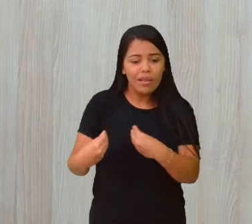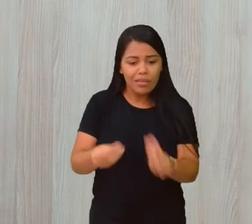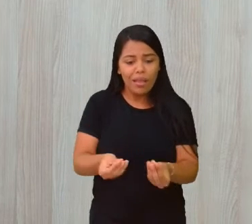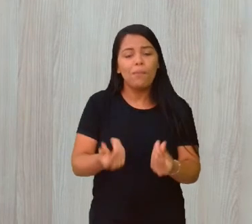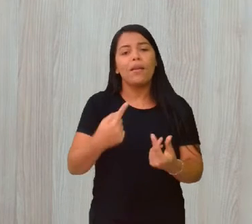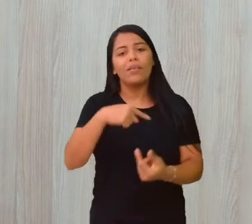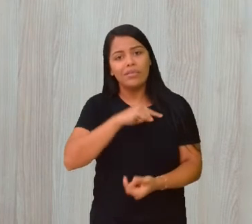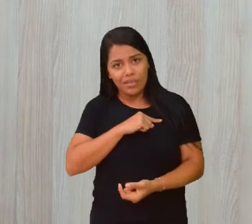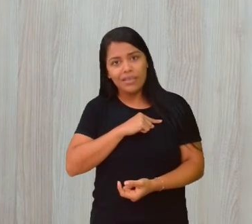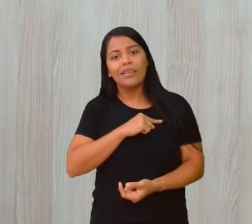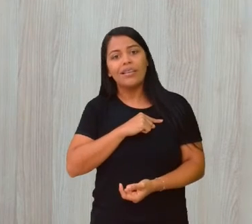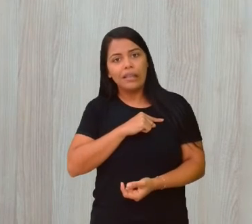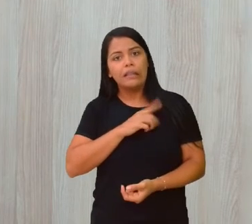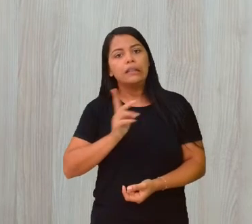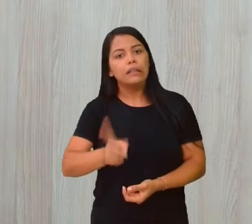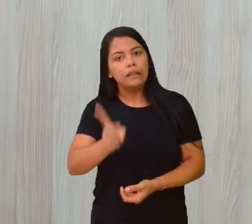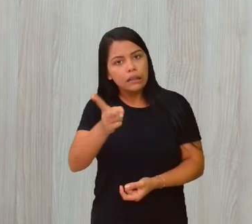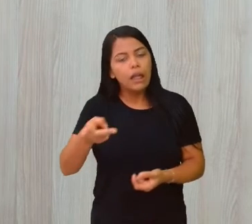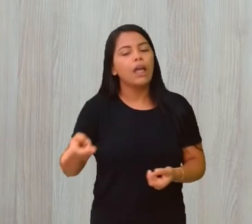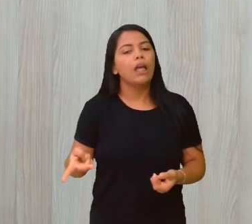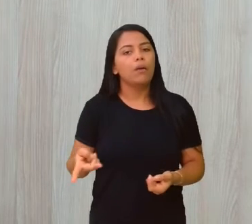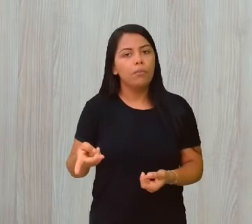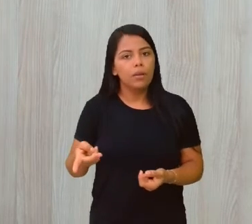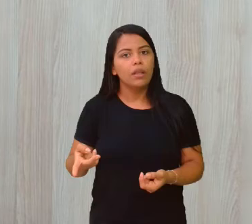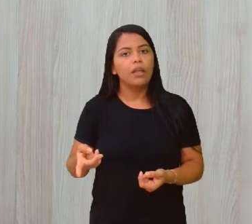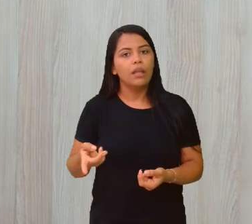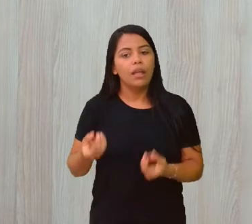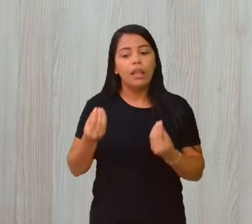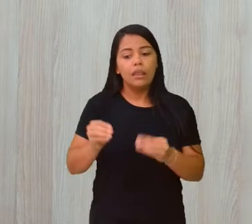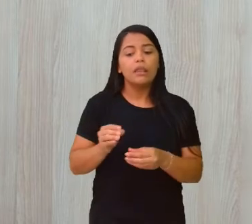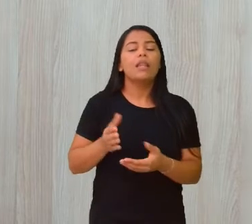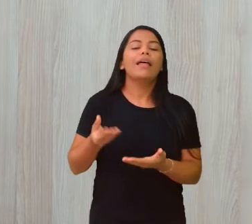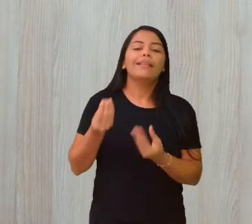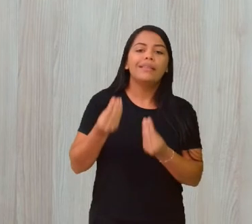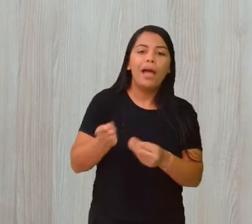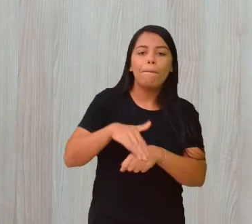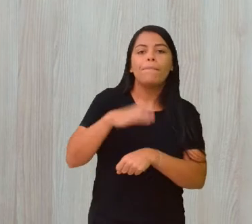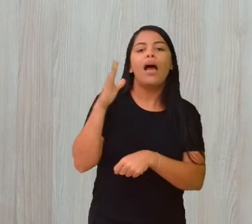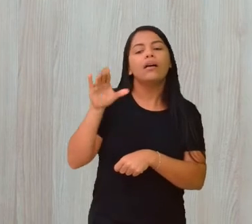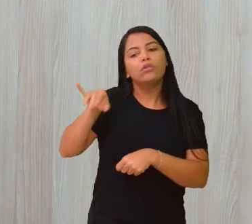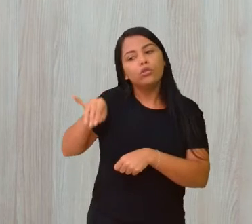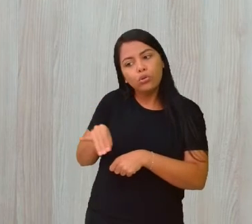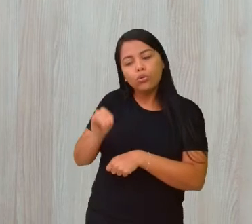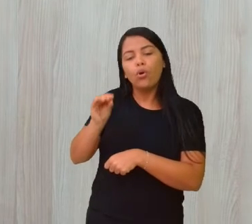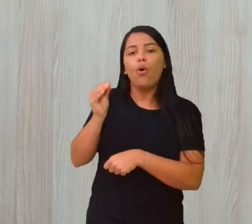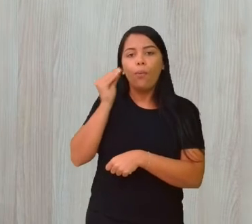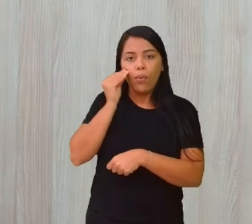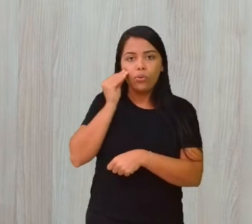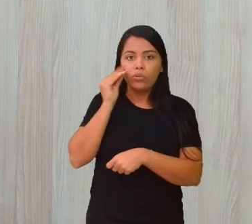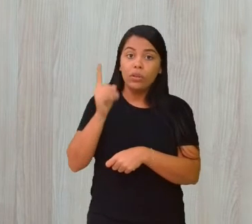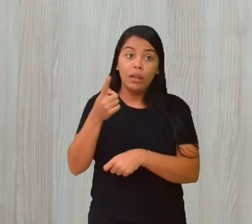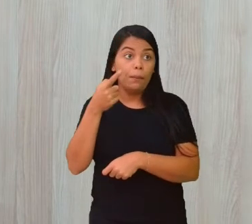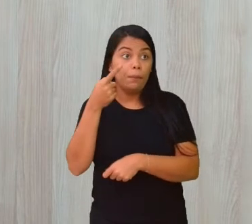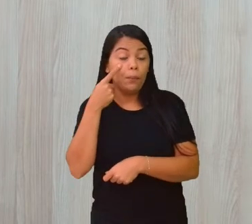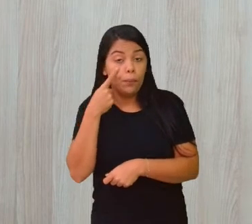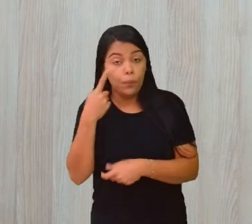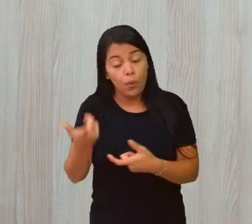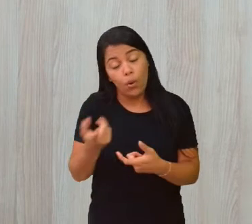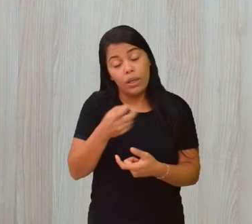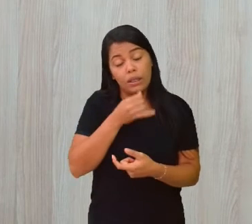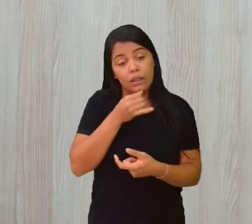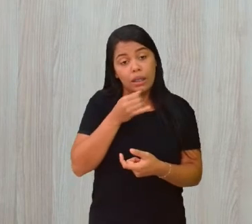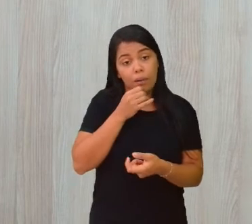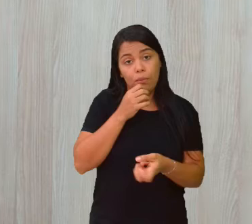né? E cada vez mais dá espaço. A gente sabe, por exemplo, a história do samba, da capoeira, começou como uma forma